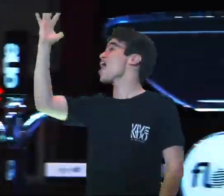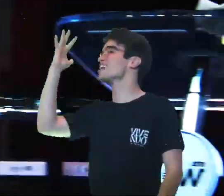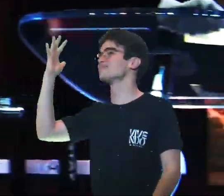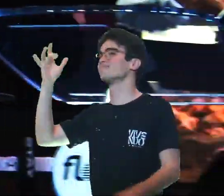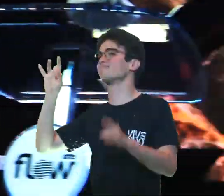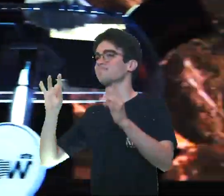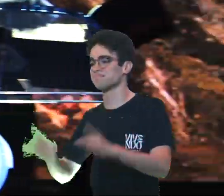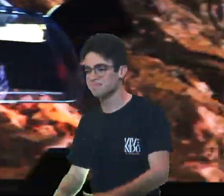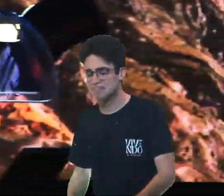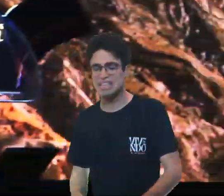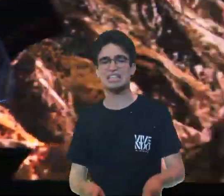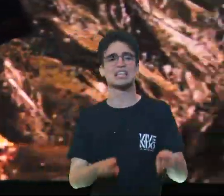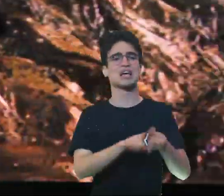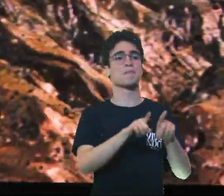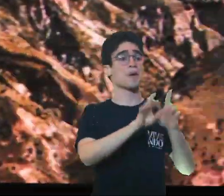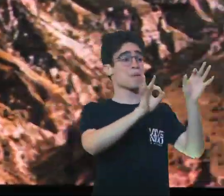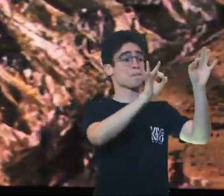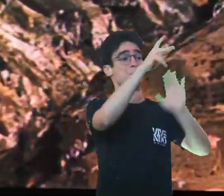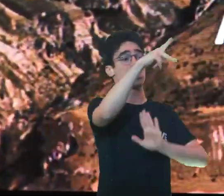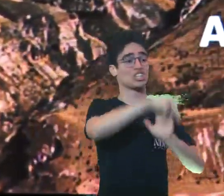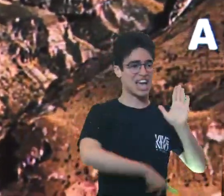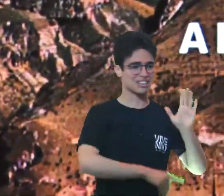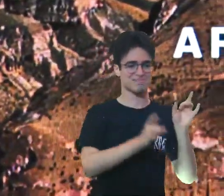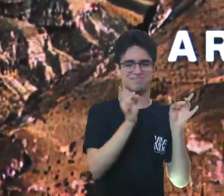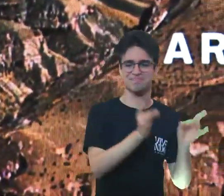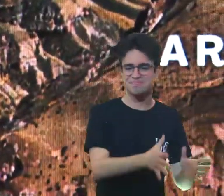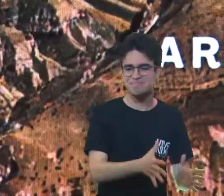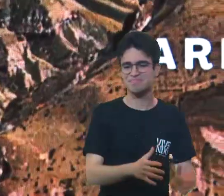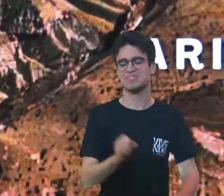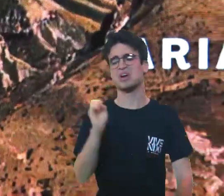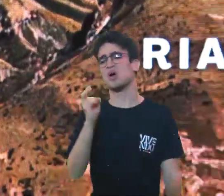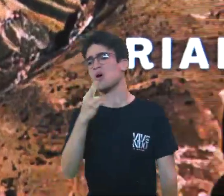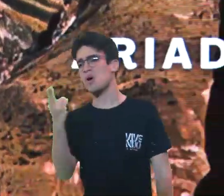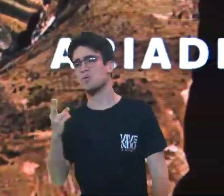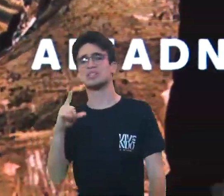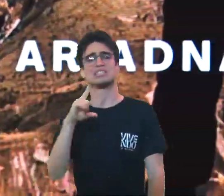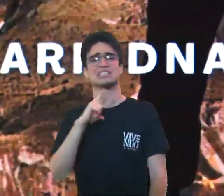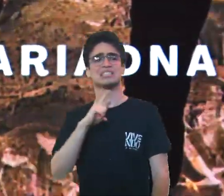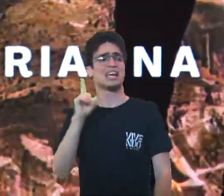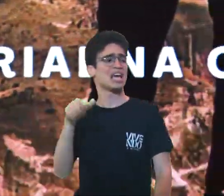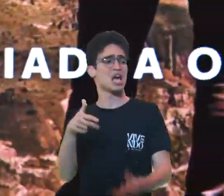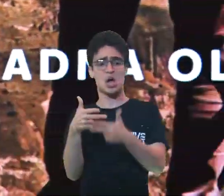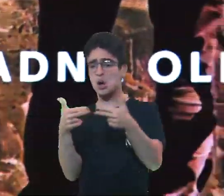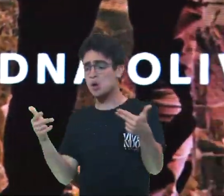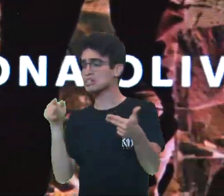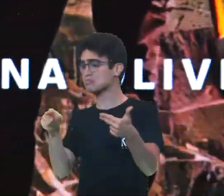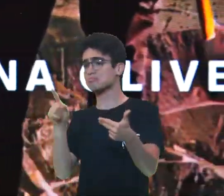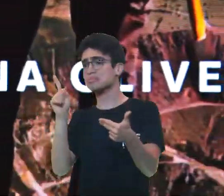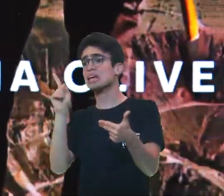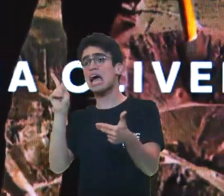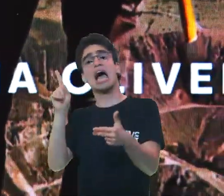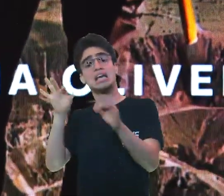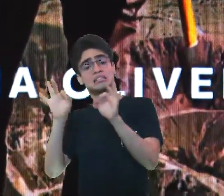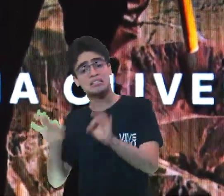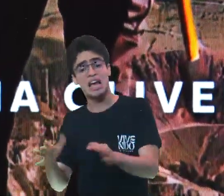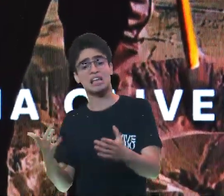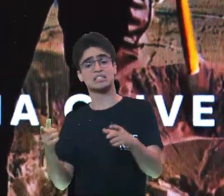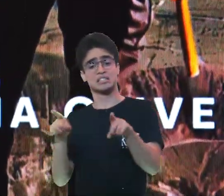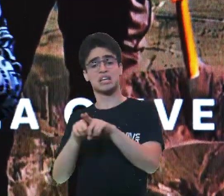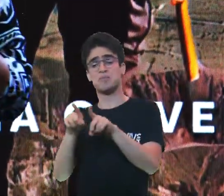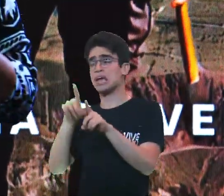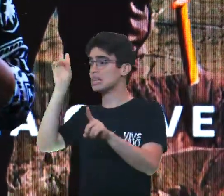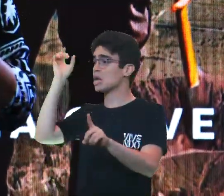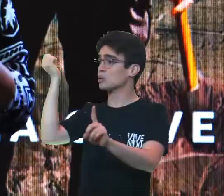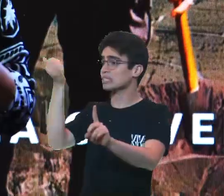outros abrindo mão de projetos, outros abrindo mão de coisas que são legítimas, inclusive dadas